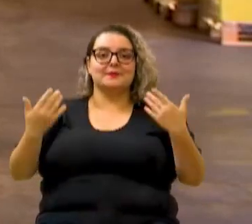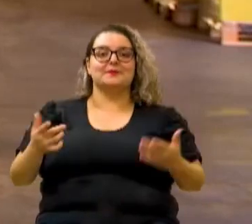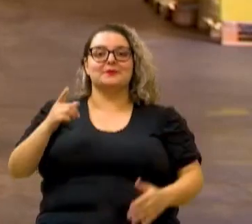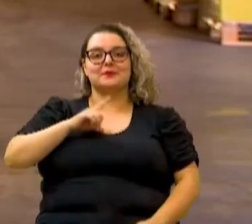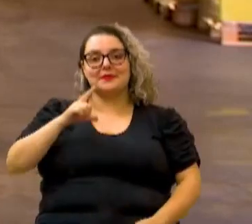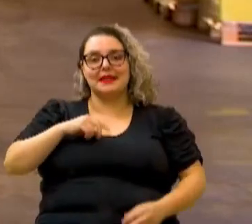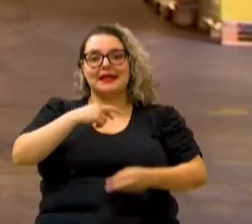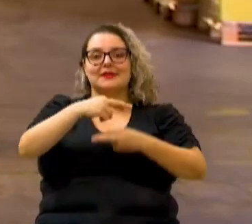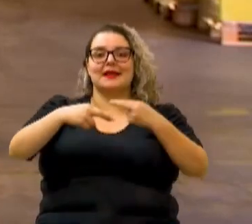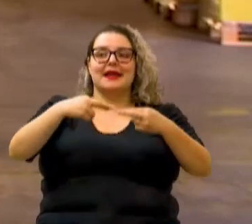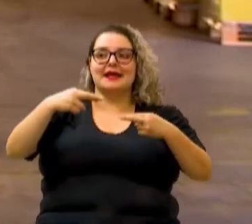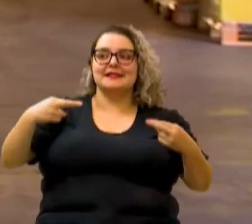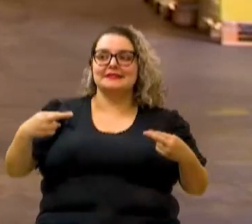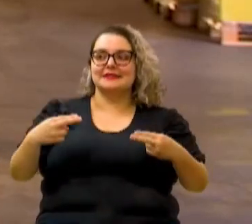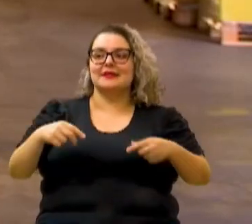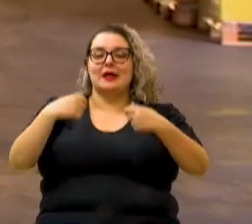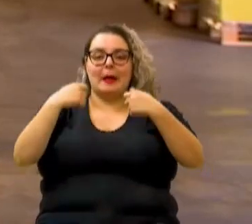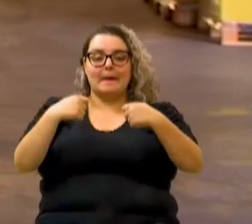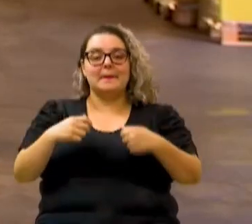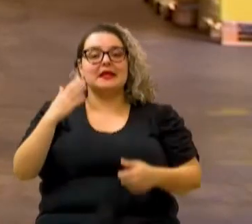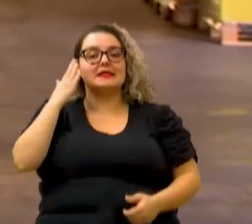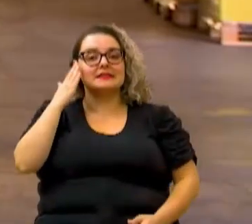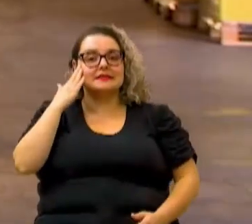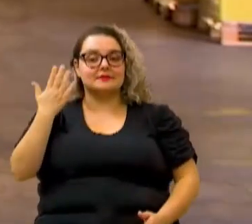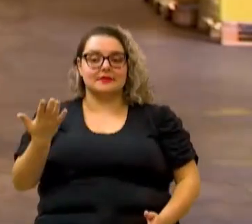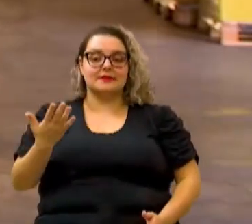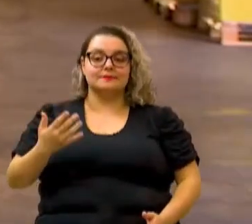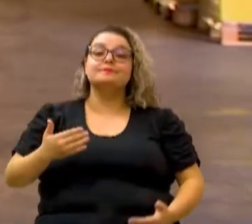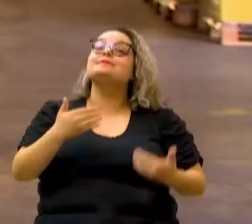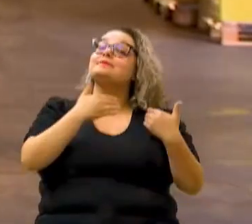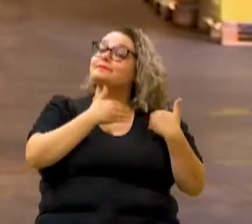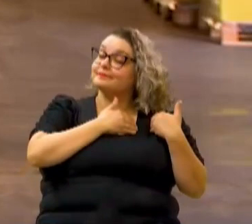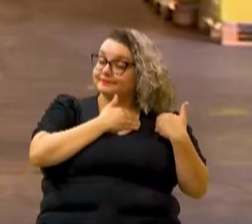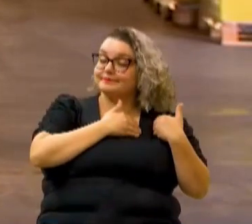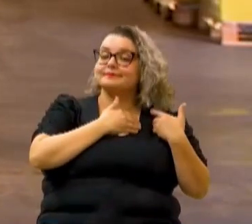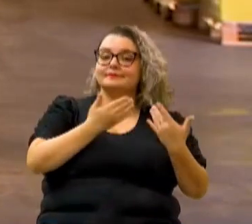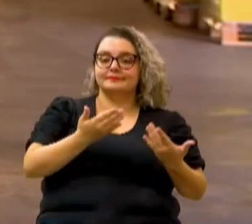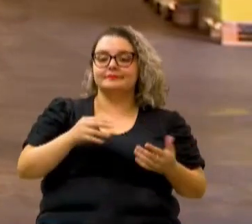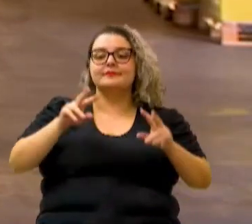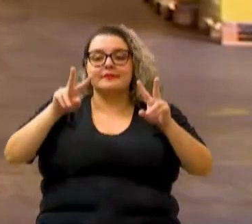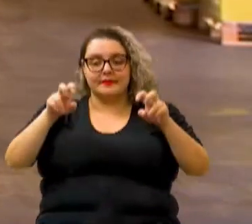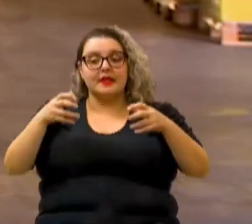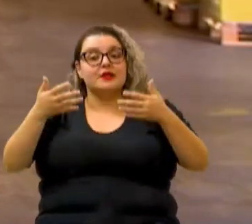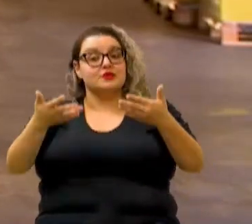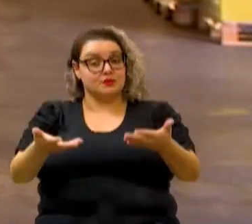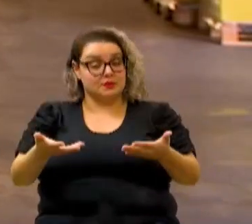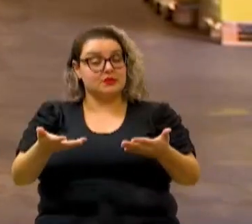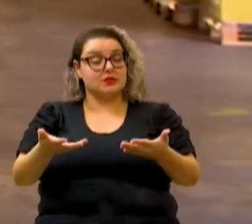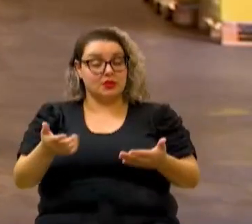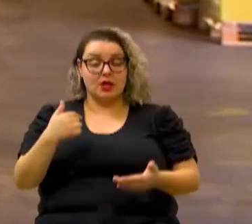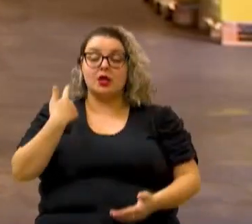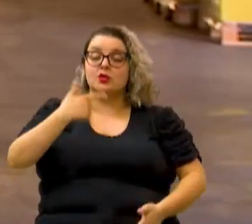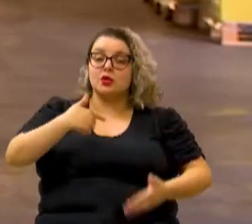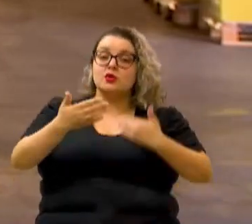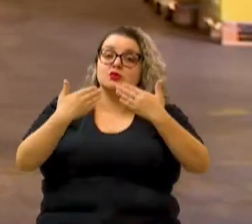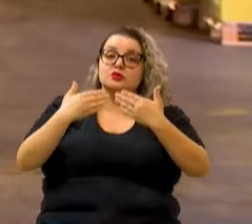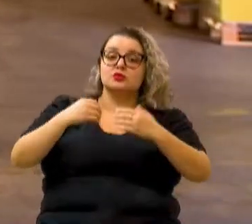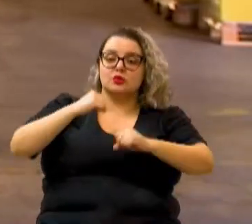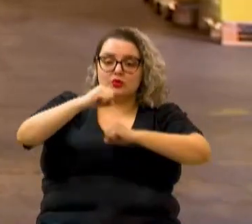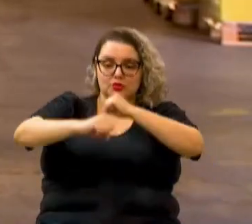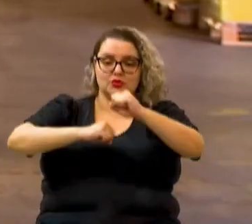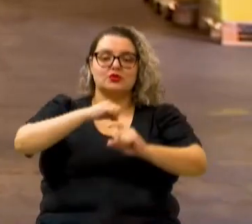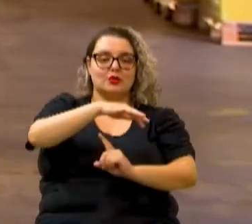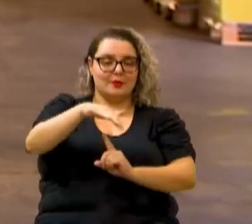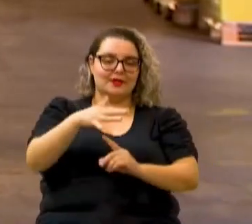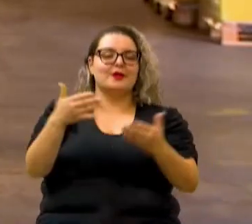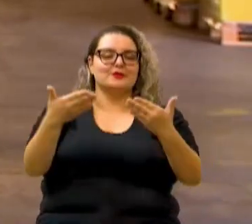atualidade. Mesmo existindo a reciclagem, é preciso saber fazer com responsabilidade. E é sobre este assunto que